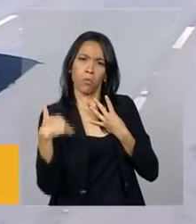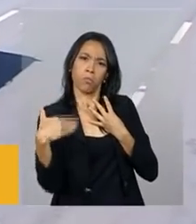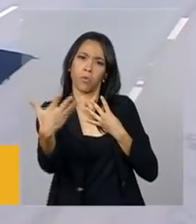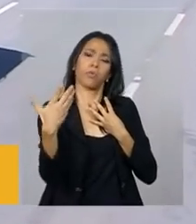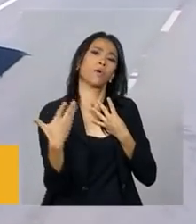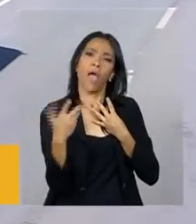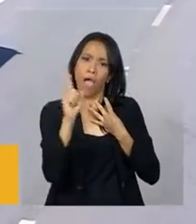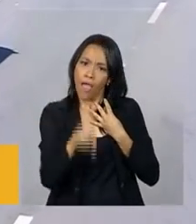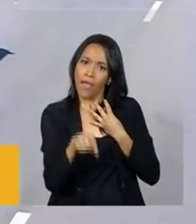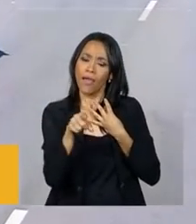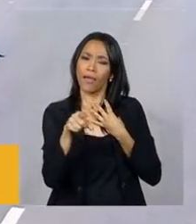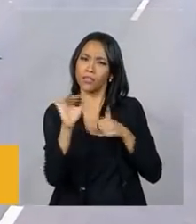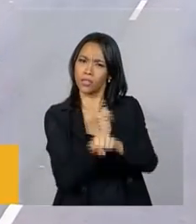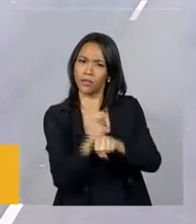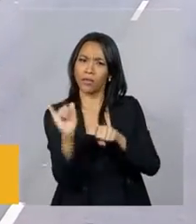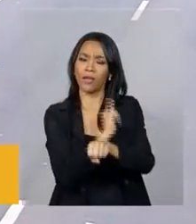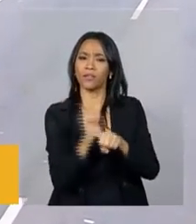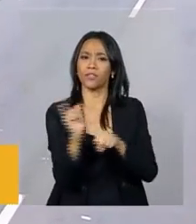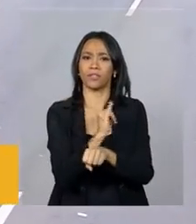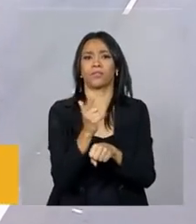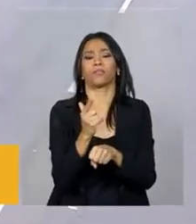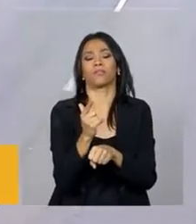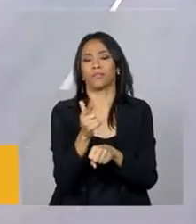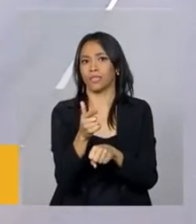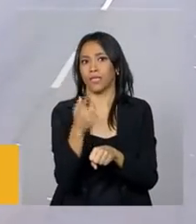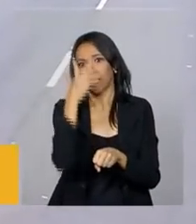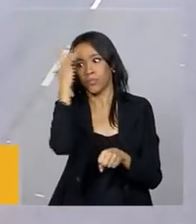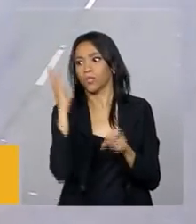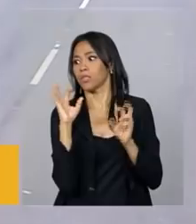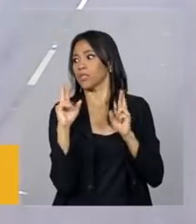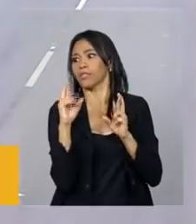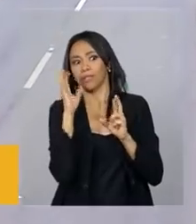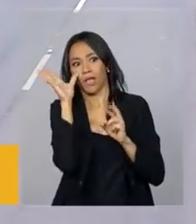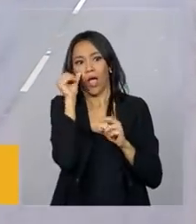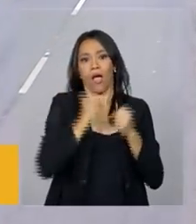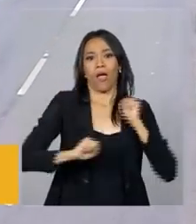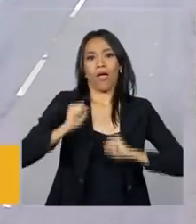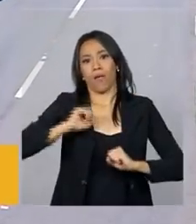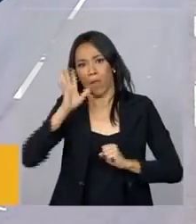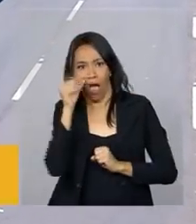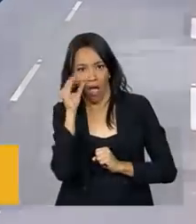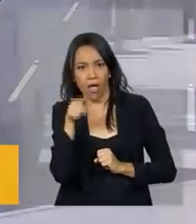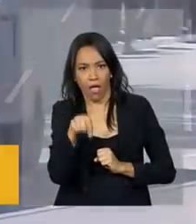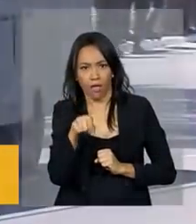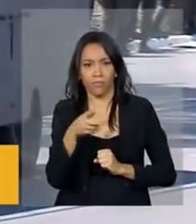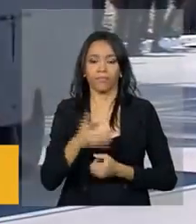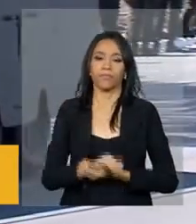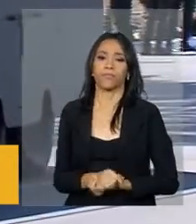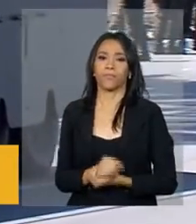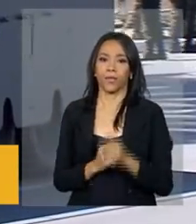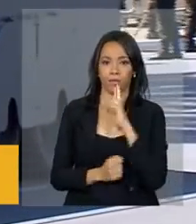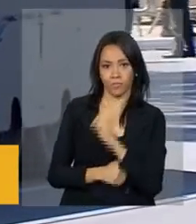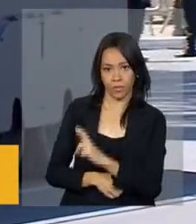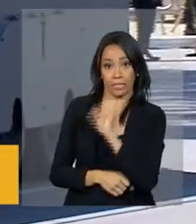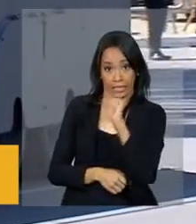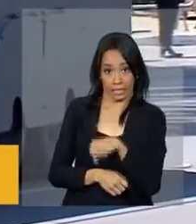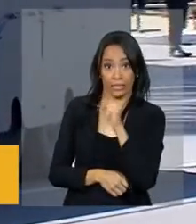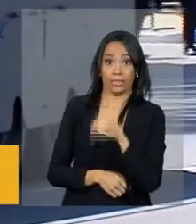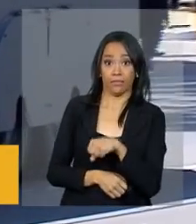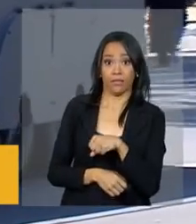que o Estado tem, costuma ser uma das partes mais esperadas pelo público, né? E a gente vê ano a ano a